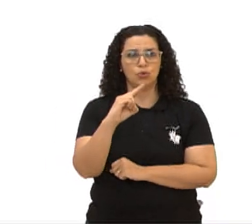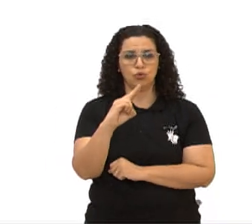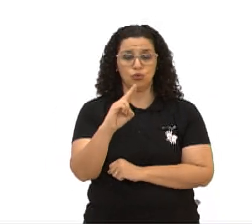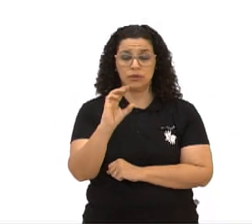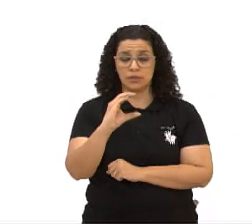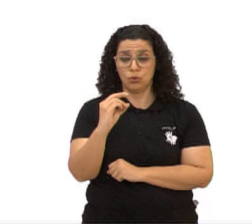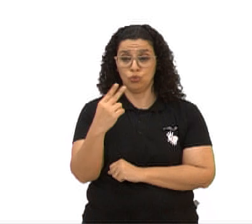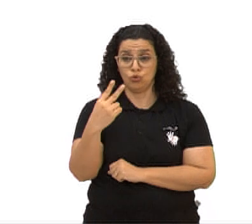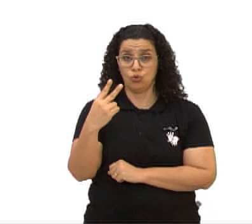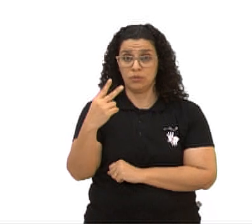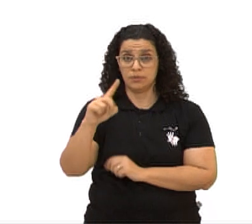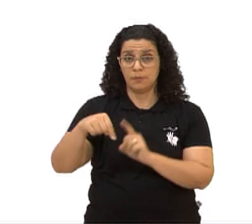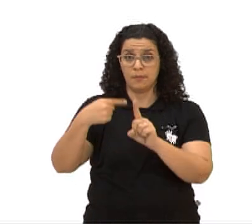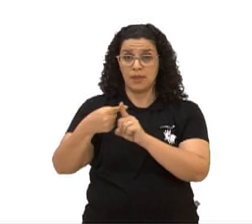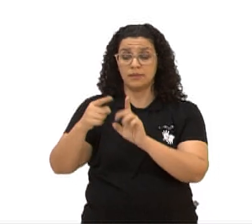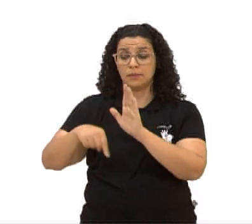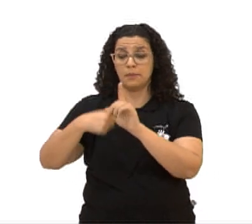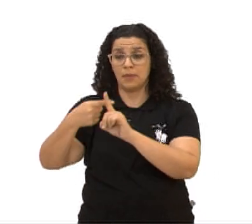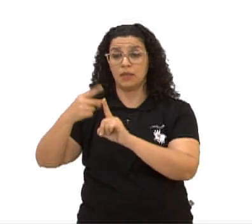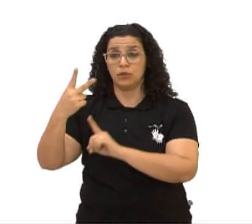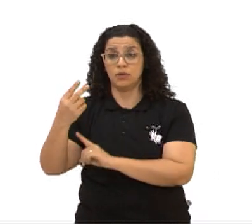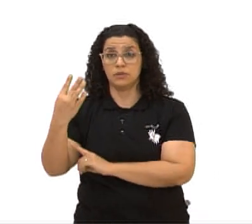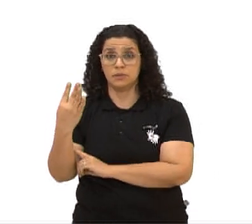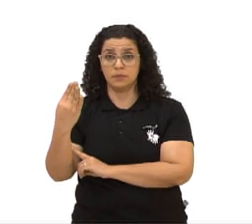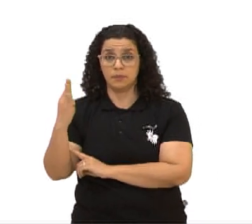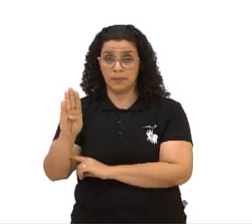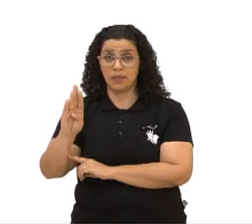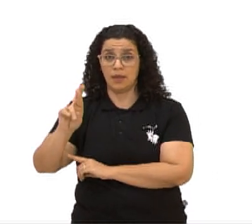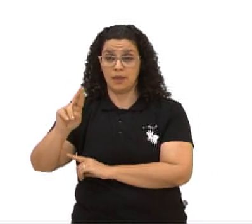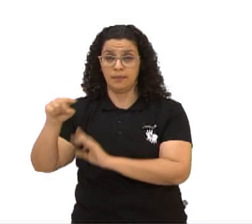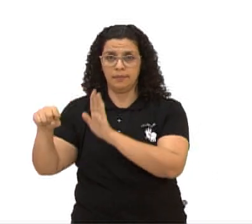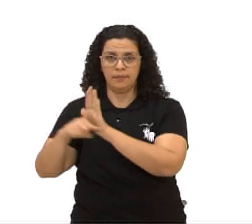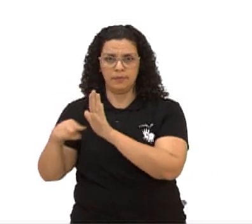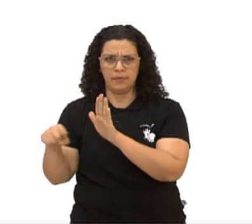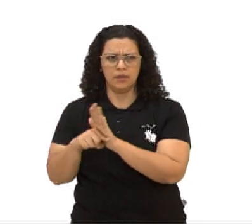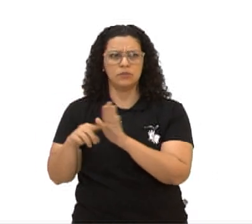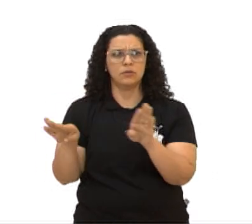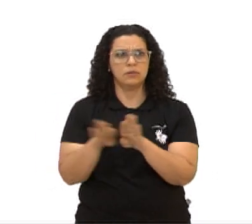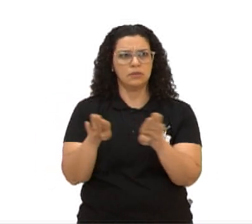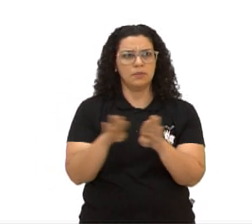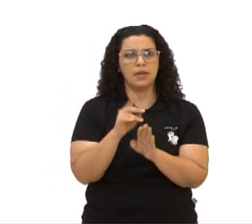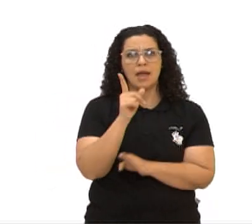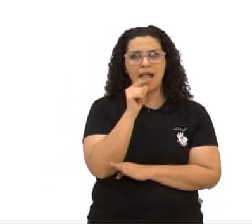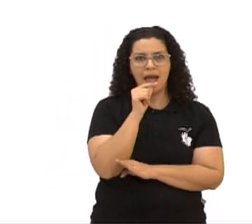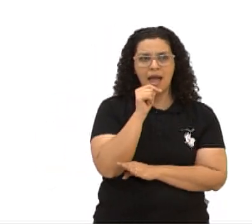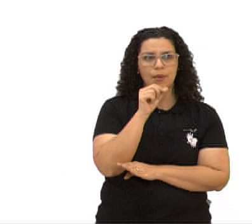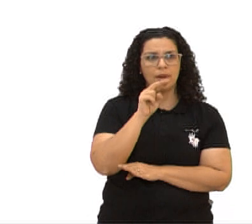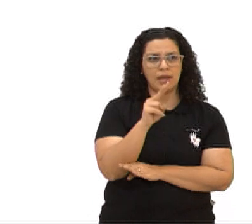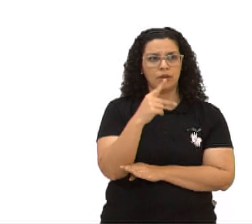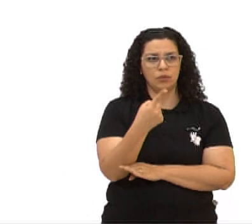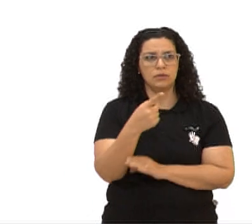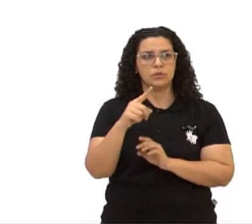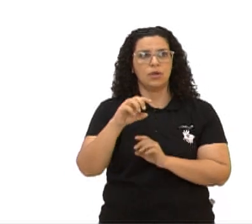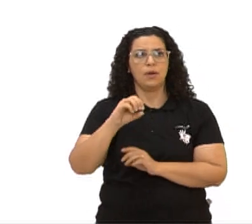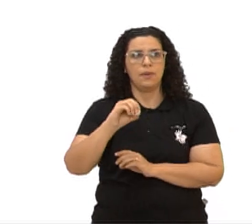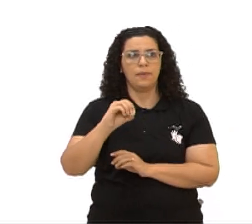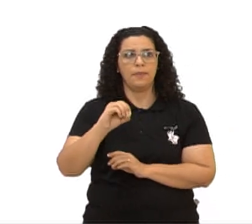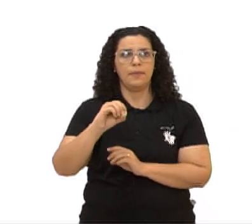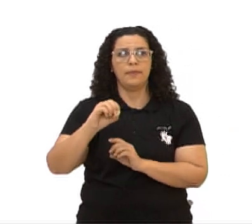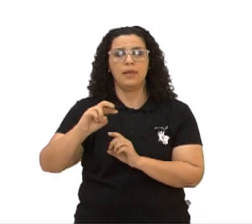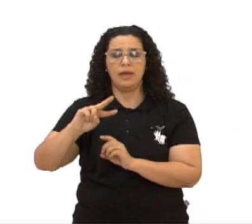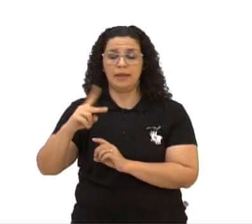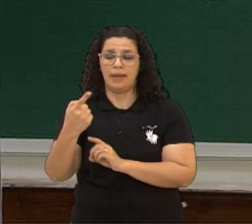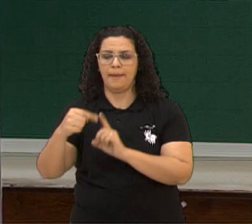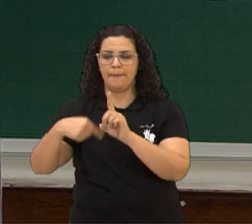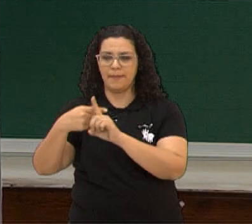Cu2 mais 2Br menos. A autoionização da água, né? H2O,